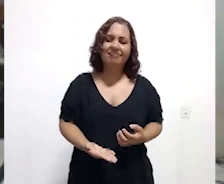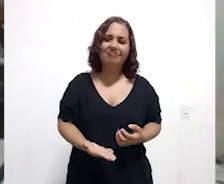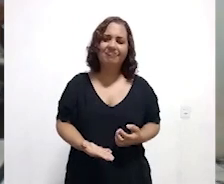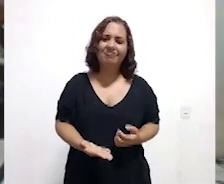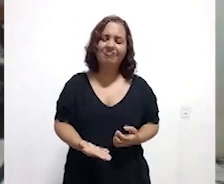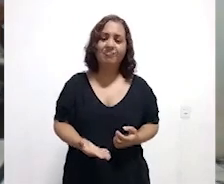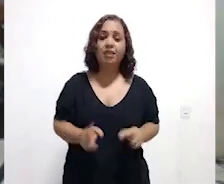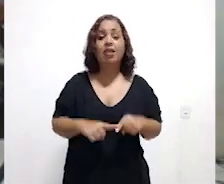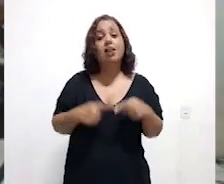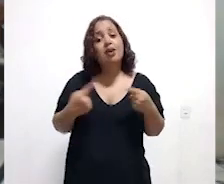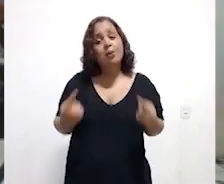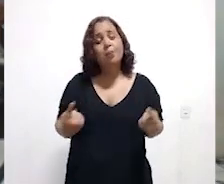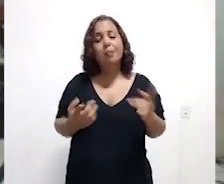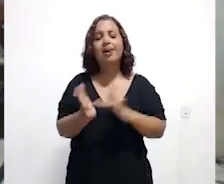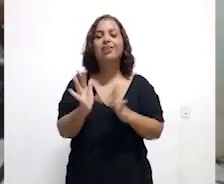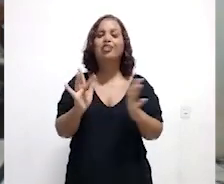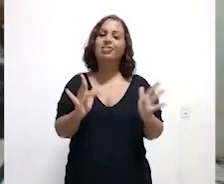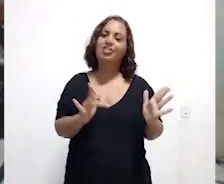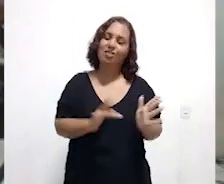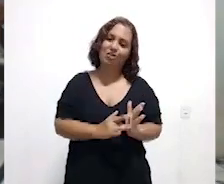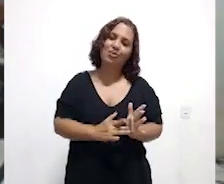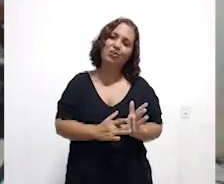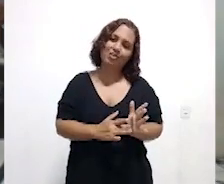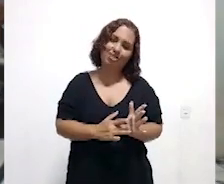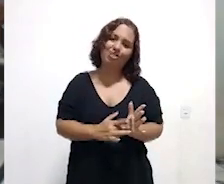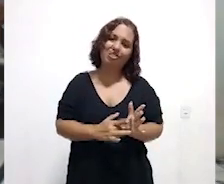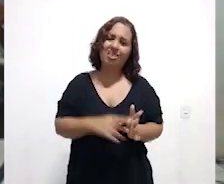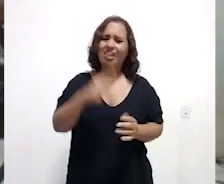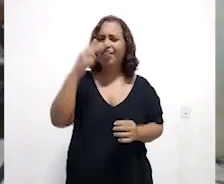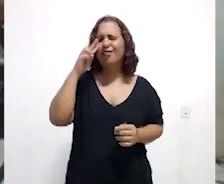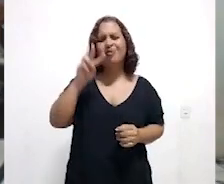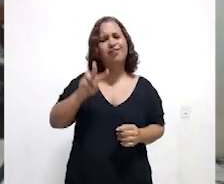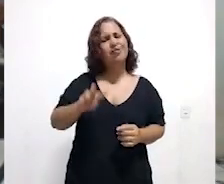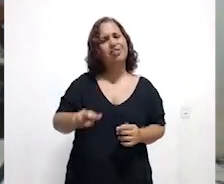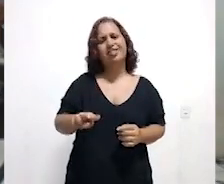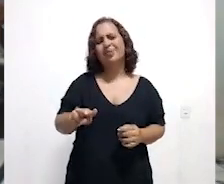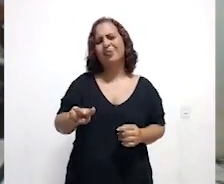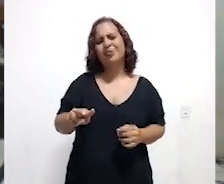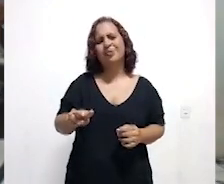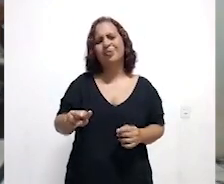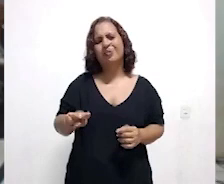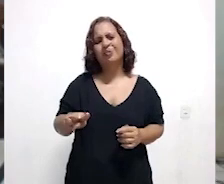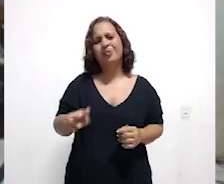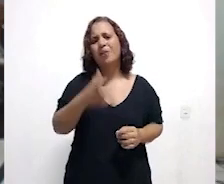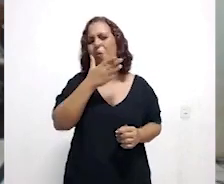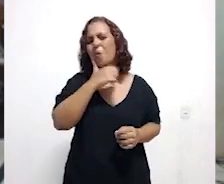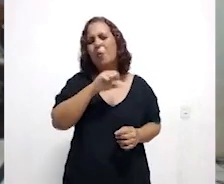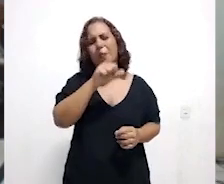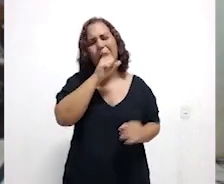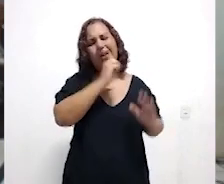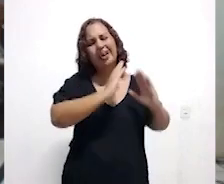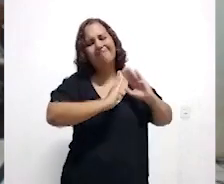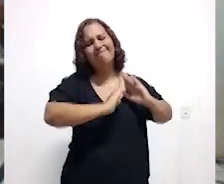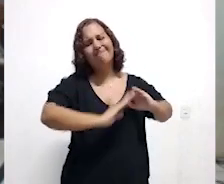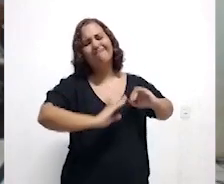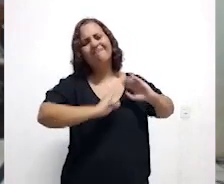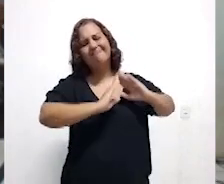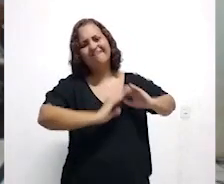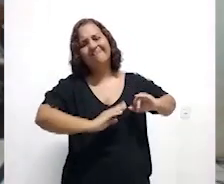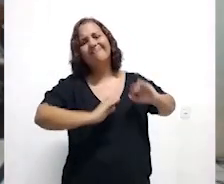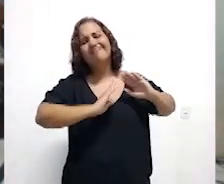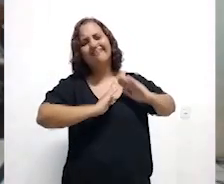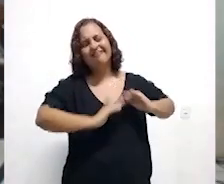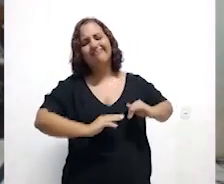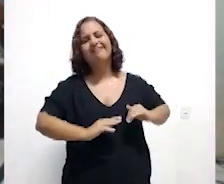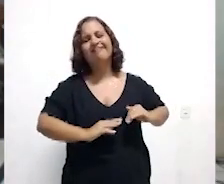Mas Jesus ouviu o pedido do pai daquele menino,